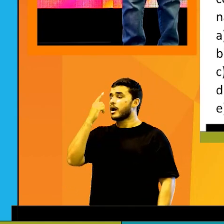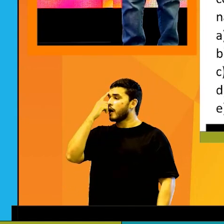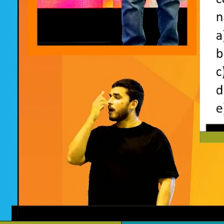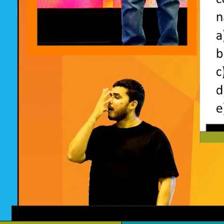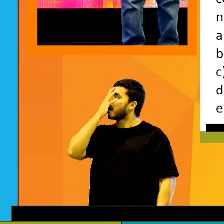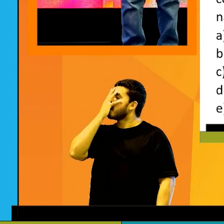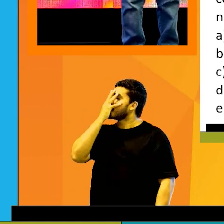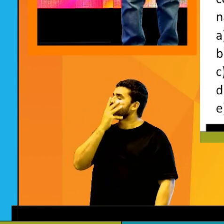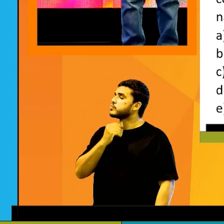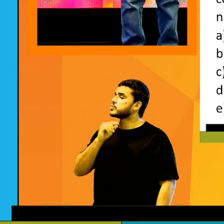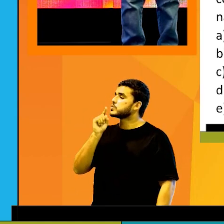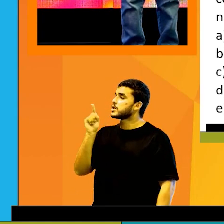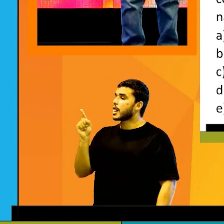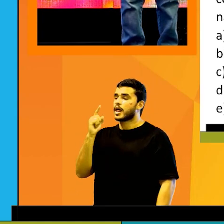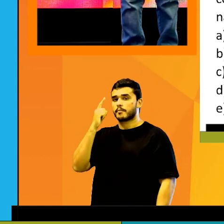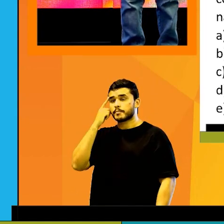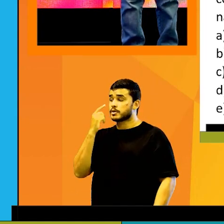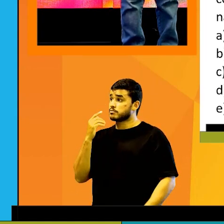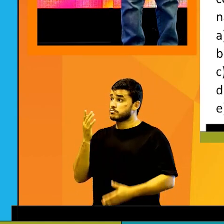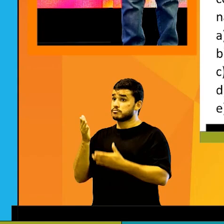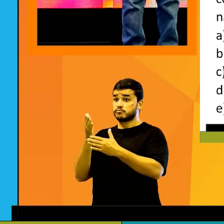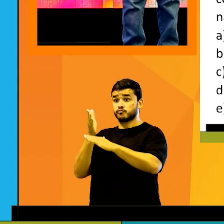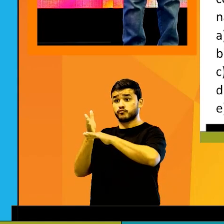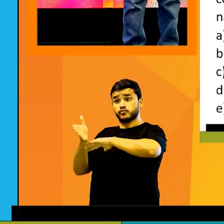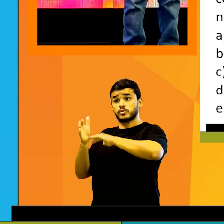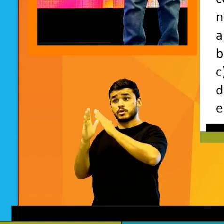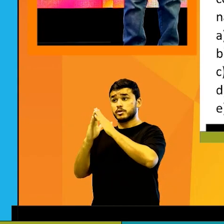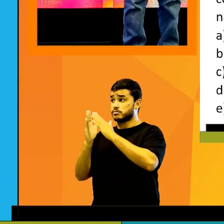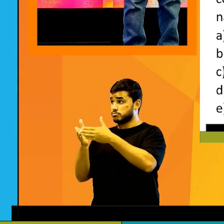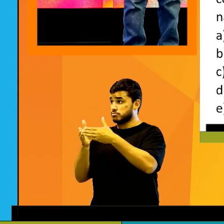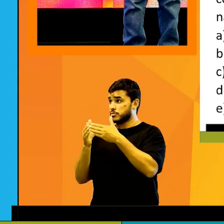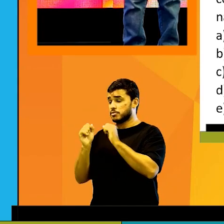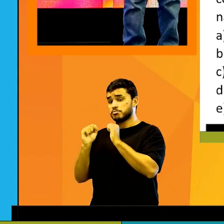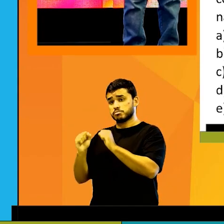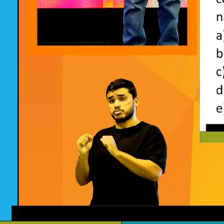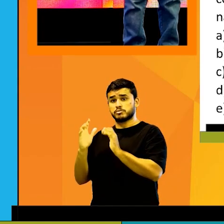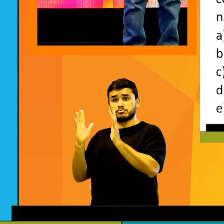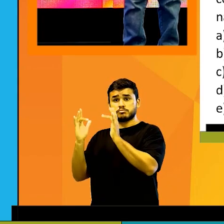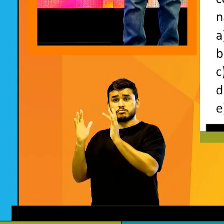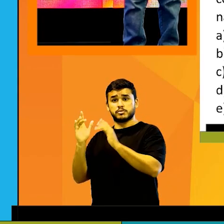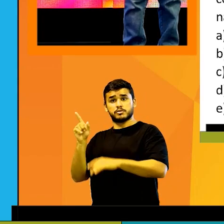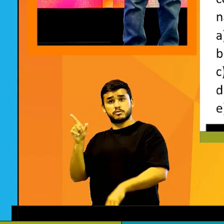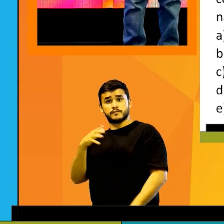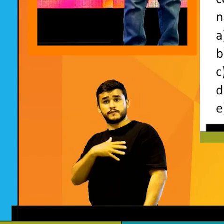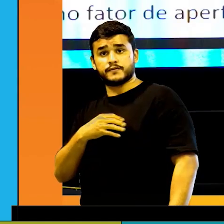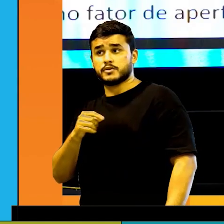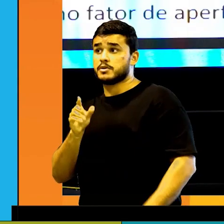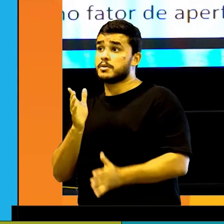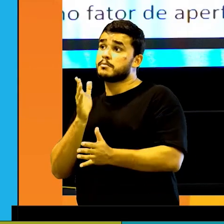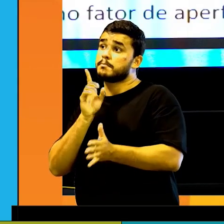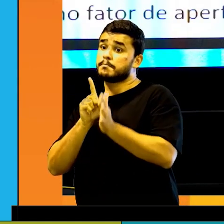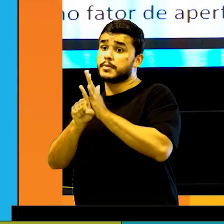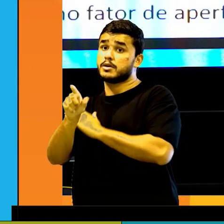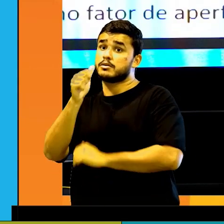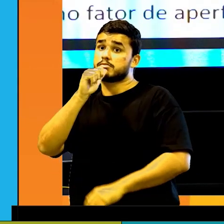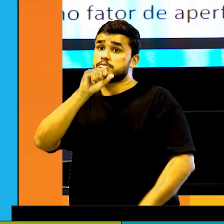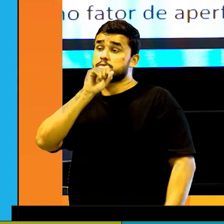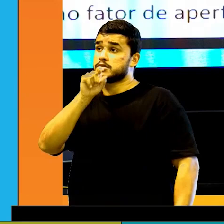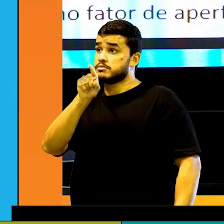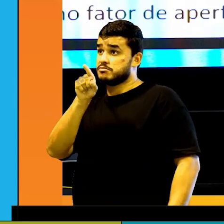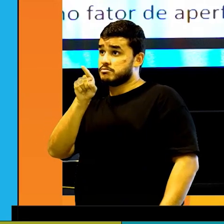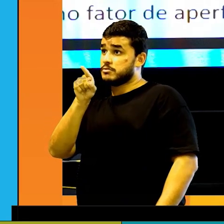casa dela, pediu a licença à mãe dela para ir namorá-la. E assim começa uma linda história de amor, que vai passar por uma